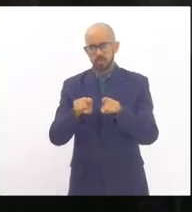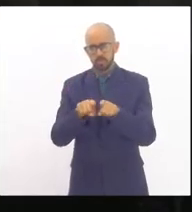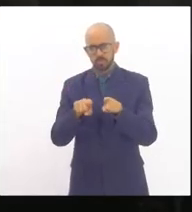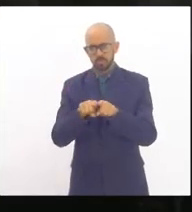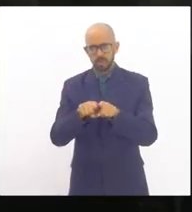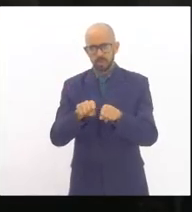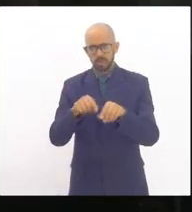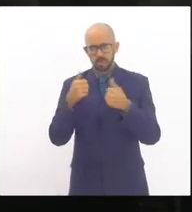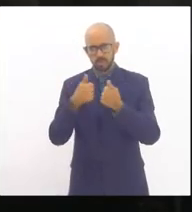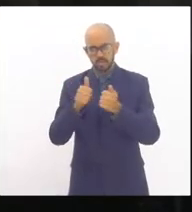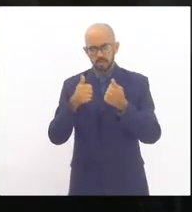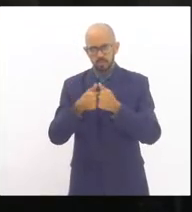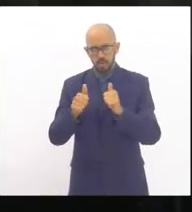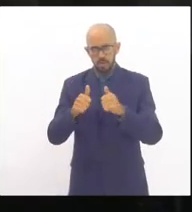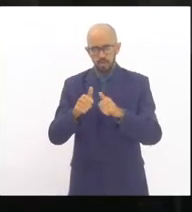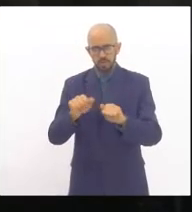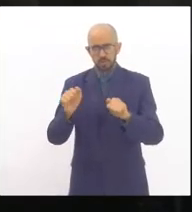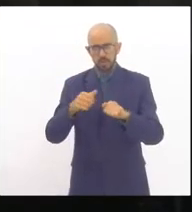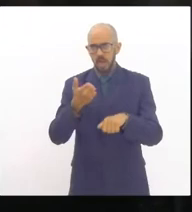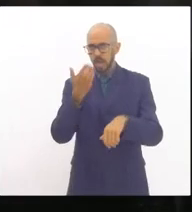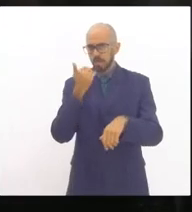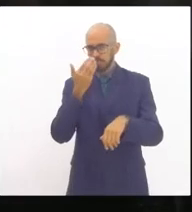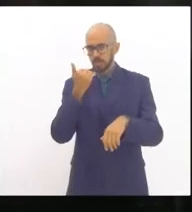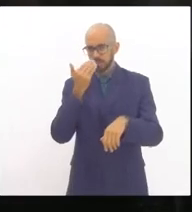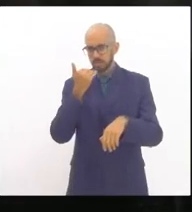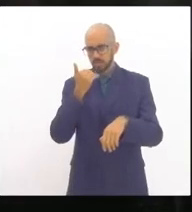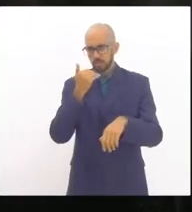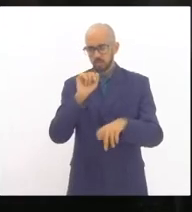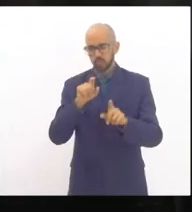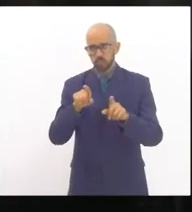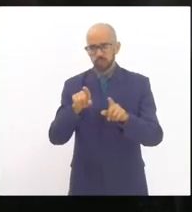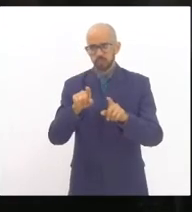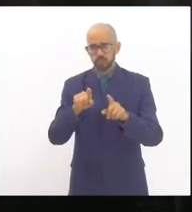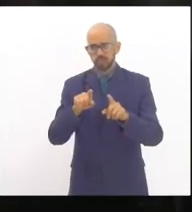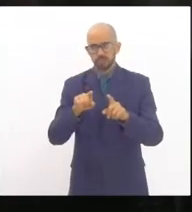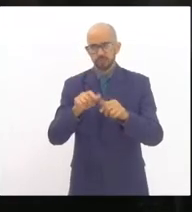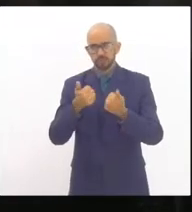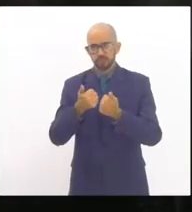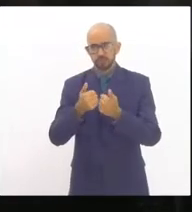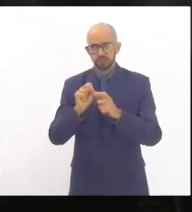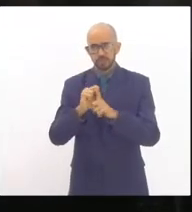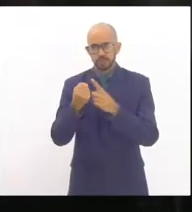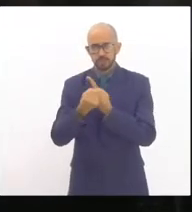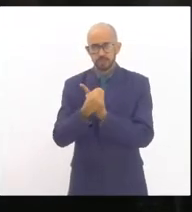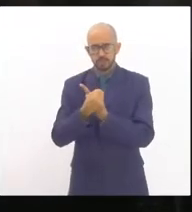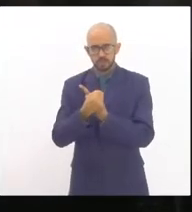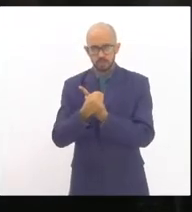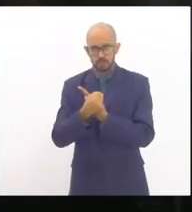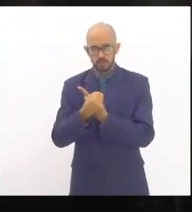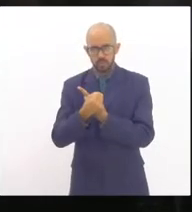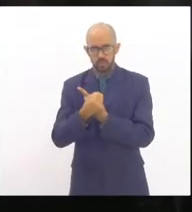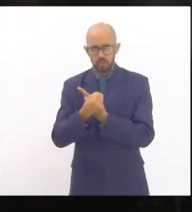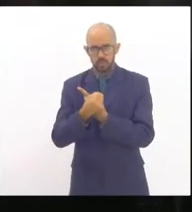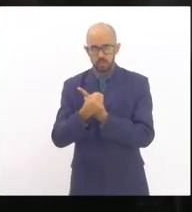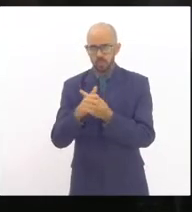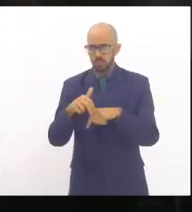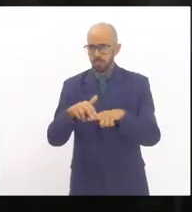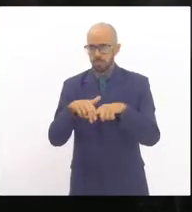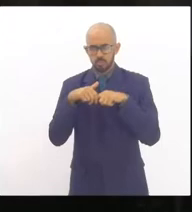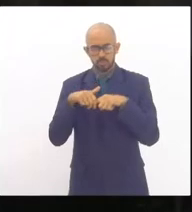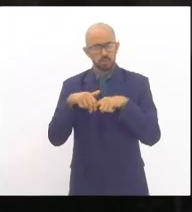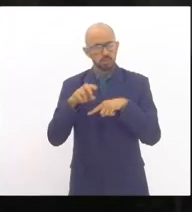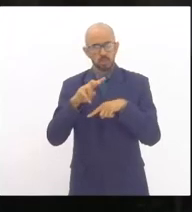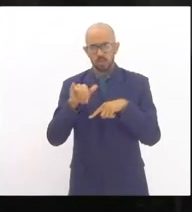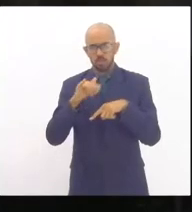que pensar em transporte temos que pensar em alimentação temos que pensar em assistência social por isso não iremos